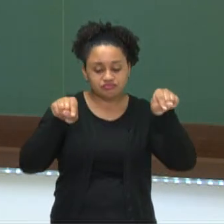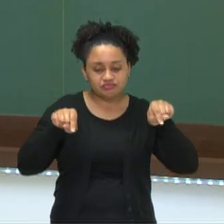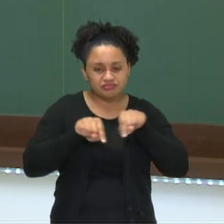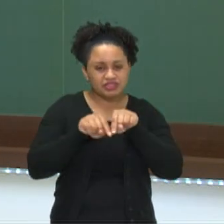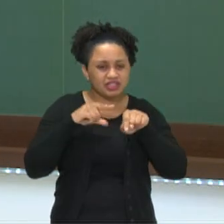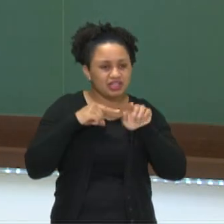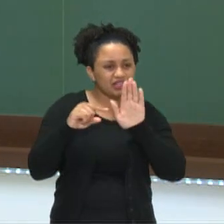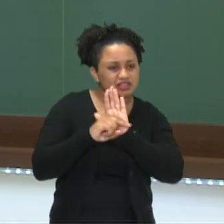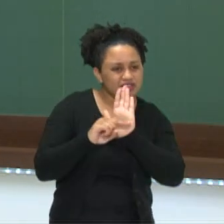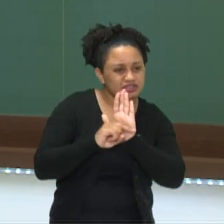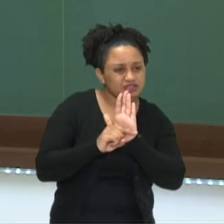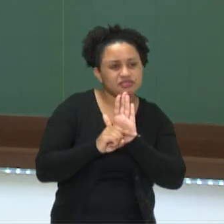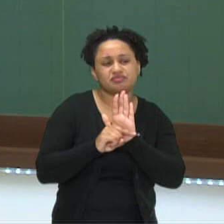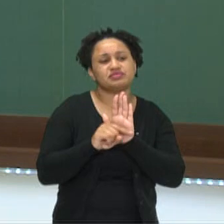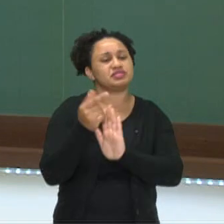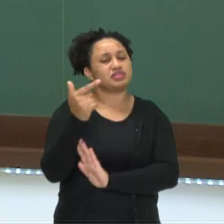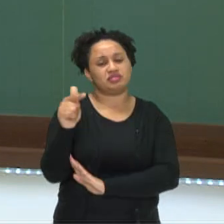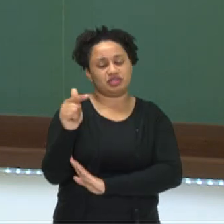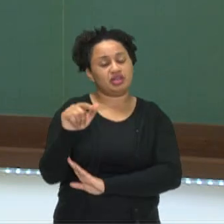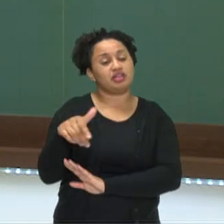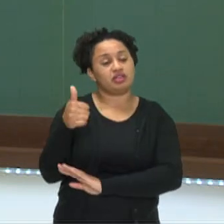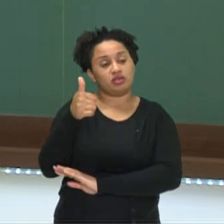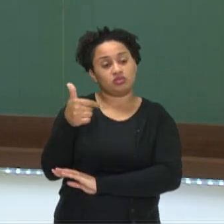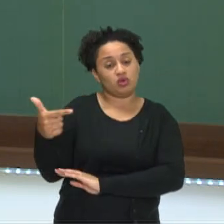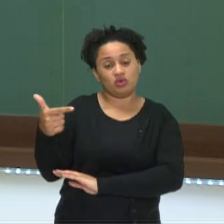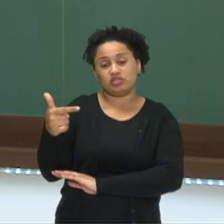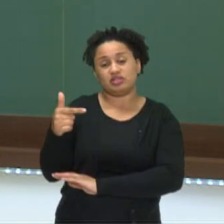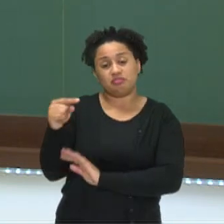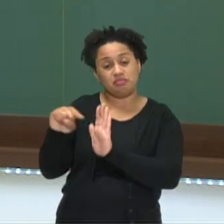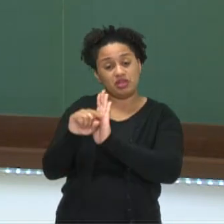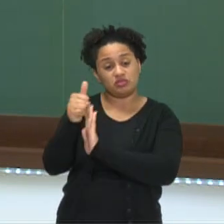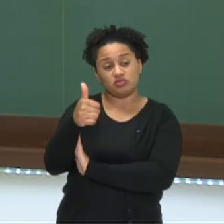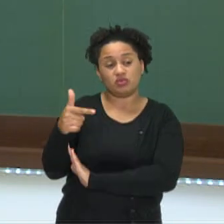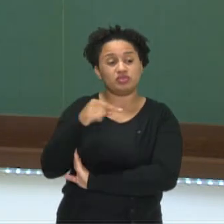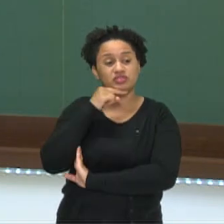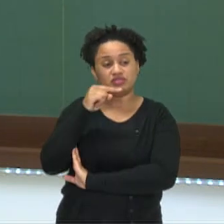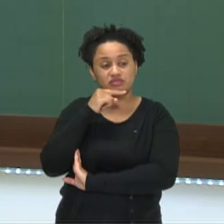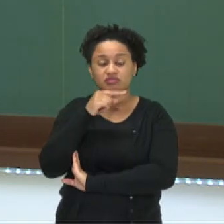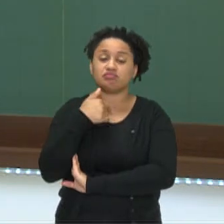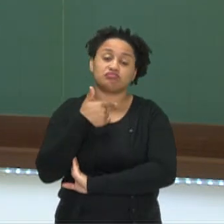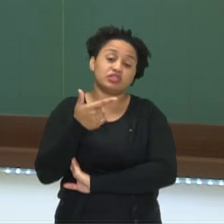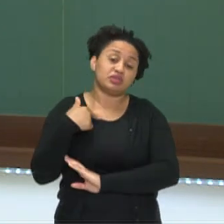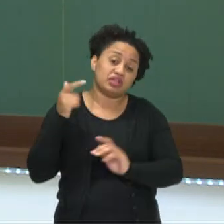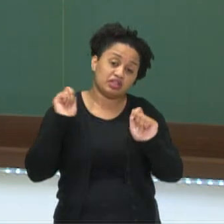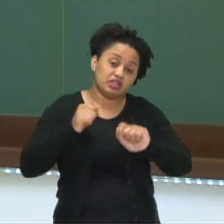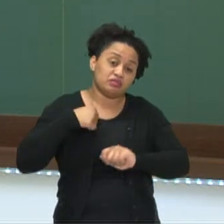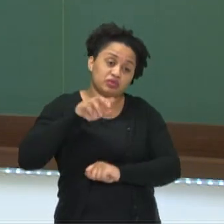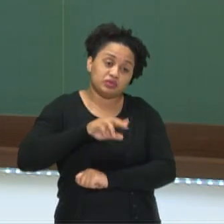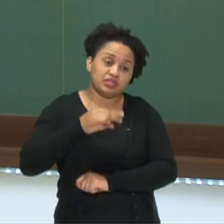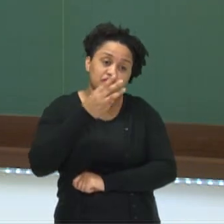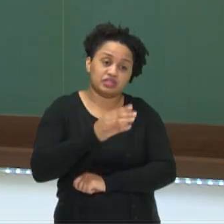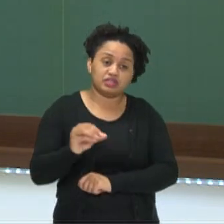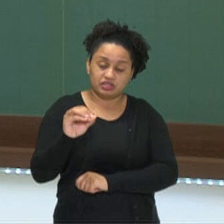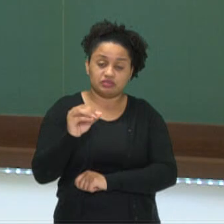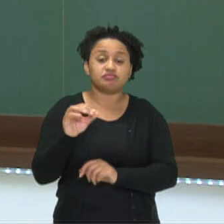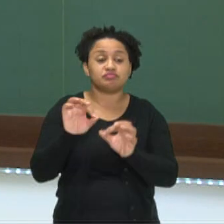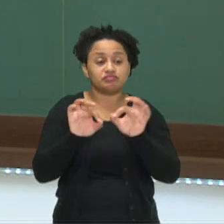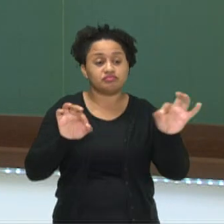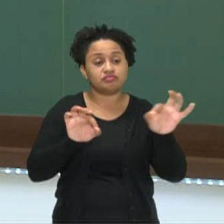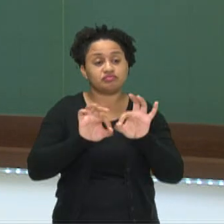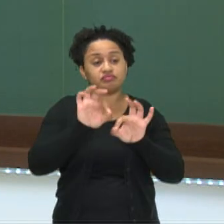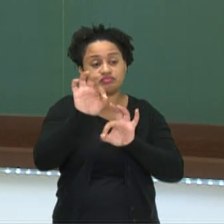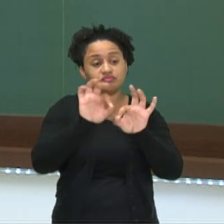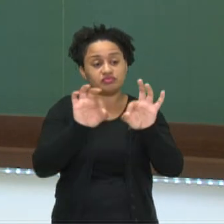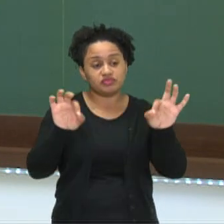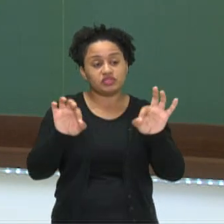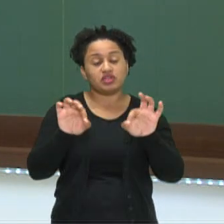negativa? Não. Então, o menos 12 não me serve. Então, a medida que me serve é o 30. 30x é uma medida, certo? E a